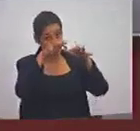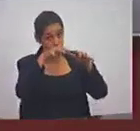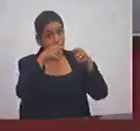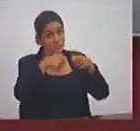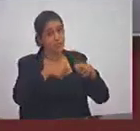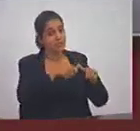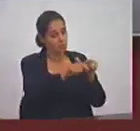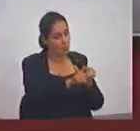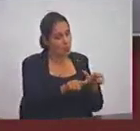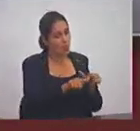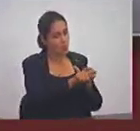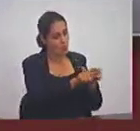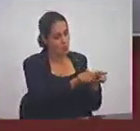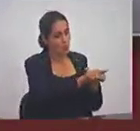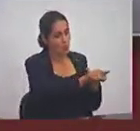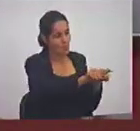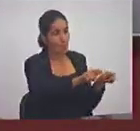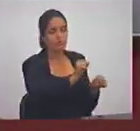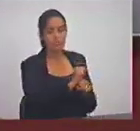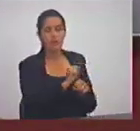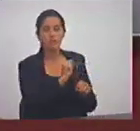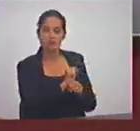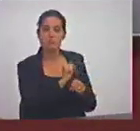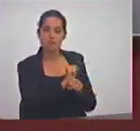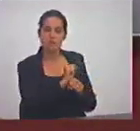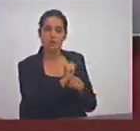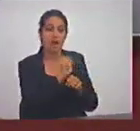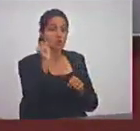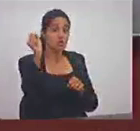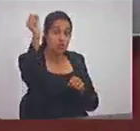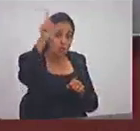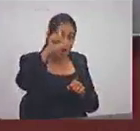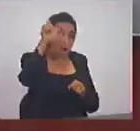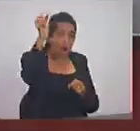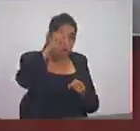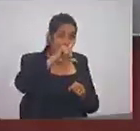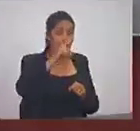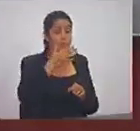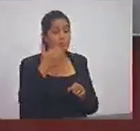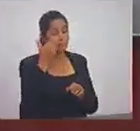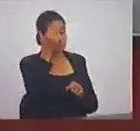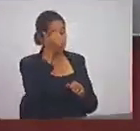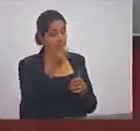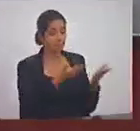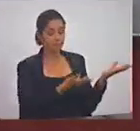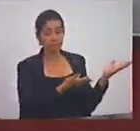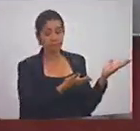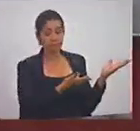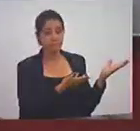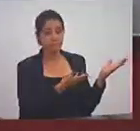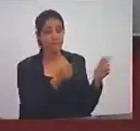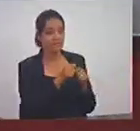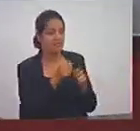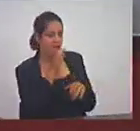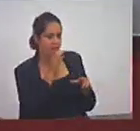de 3 a 4 dias de período de espera para retornar essa obra. E o que chega para nós, foi feito rápido, estava chovendo, os